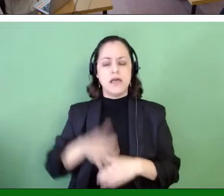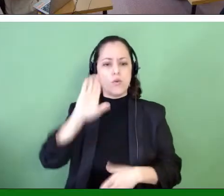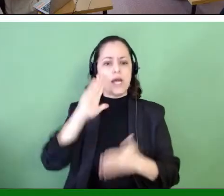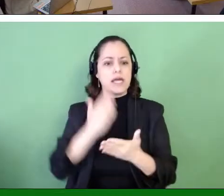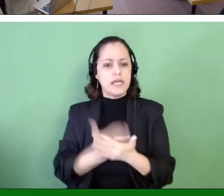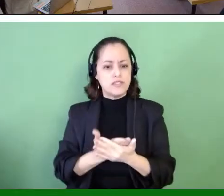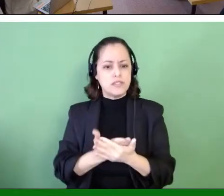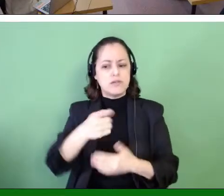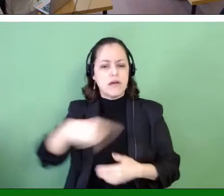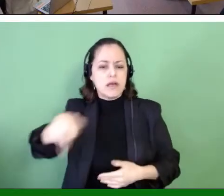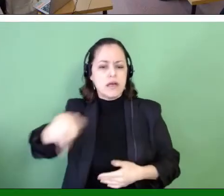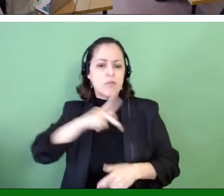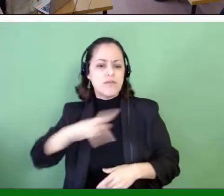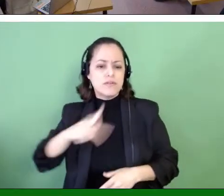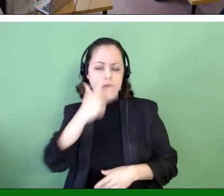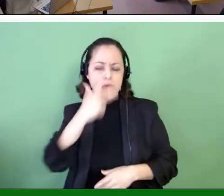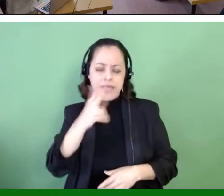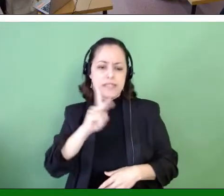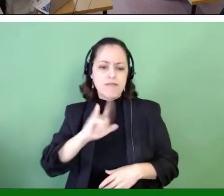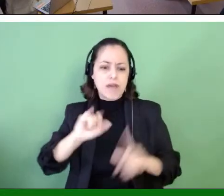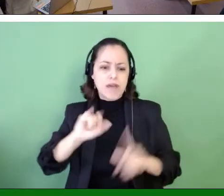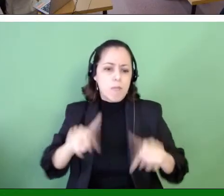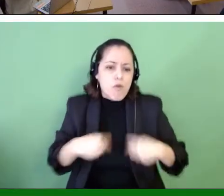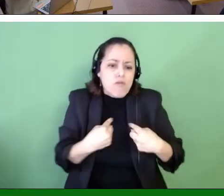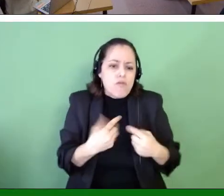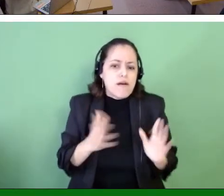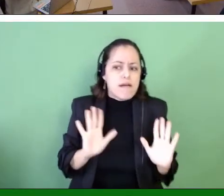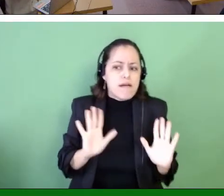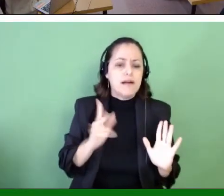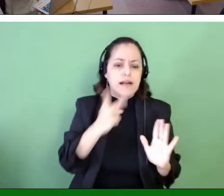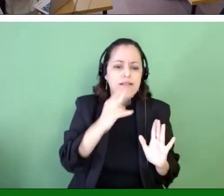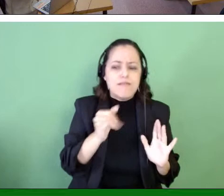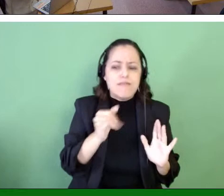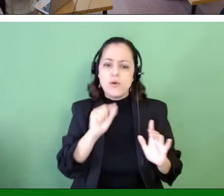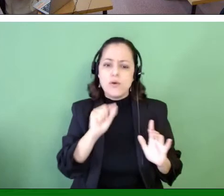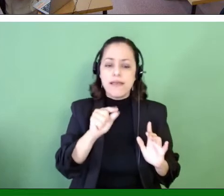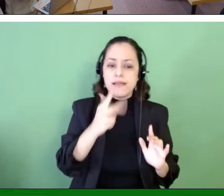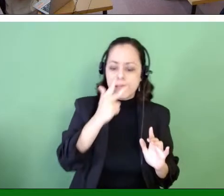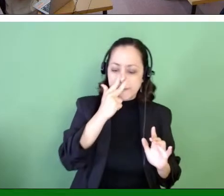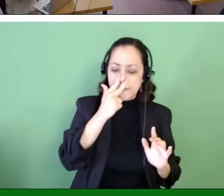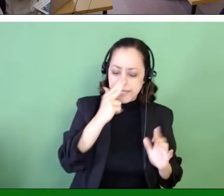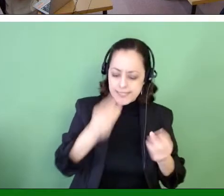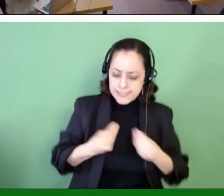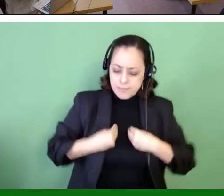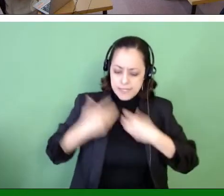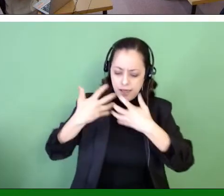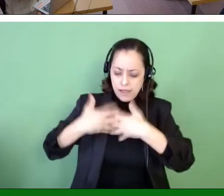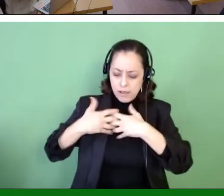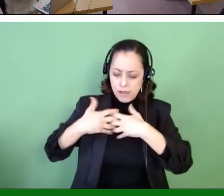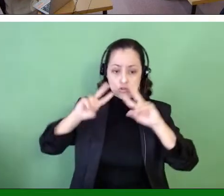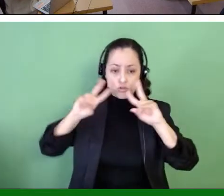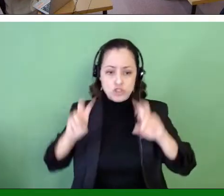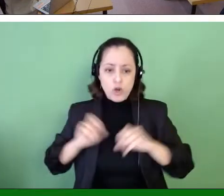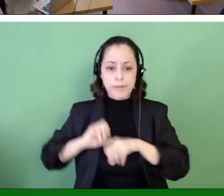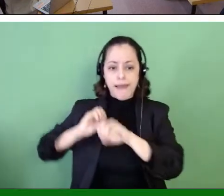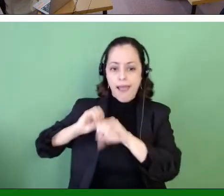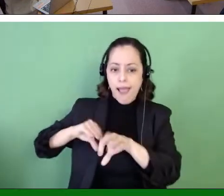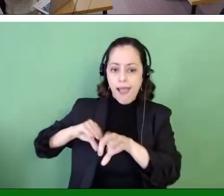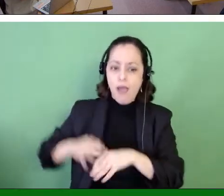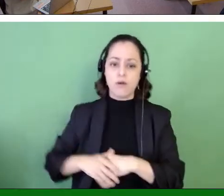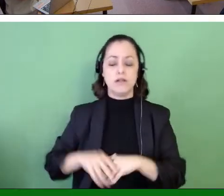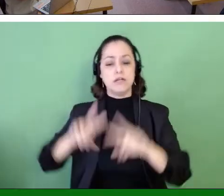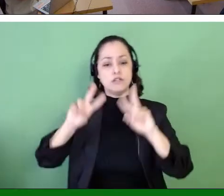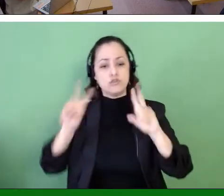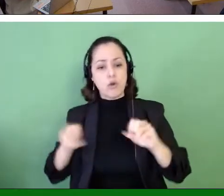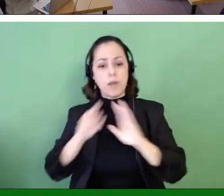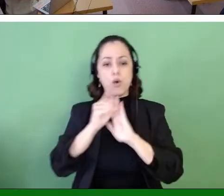que seja uma sementinha para que eles possam pensar mais sobre as suas práticas, né? Pensar mais sobre que tipo de